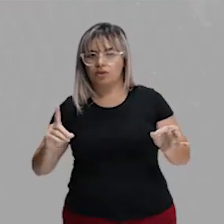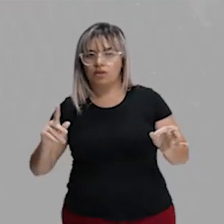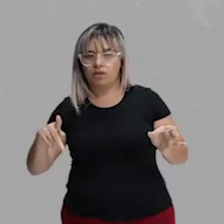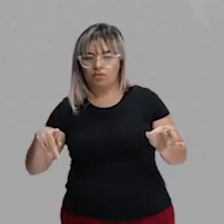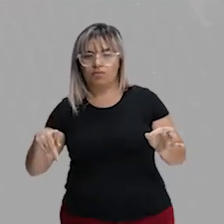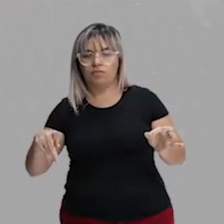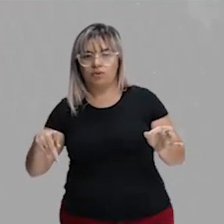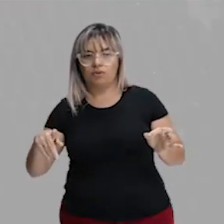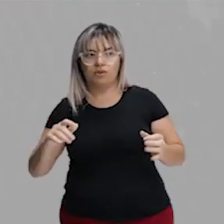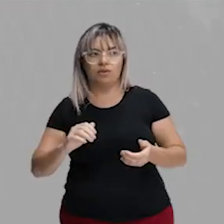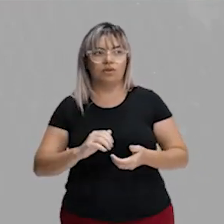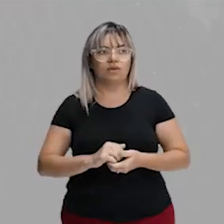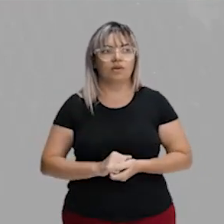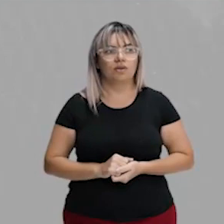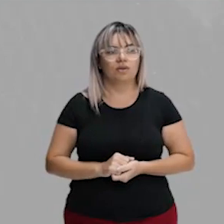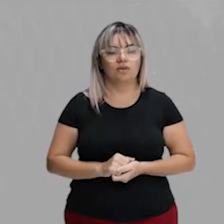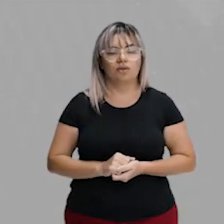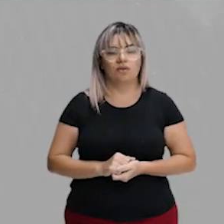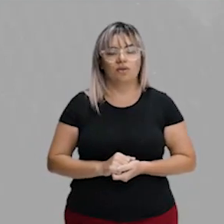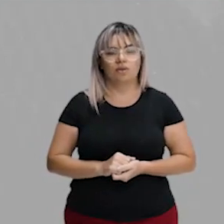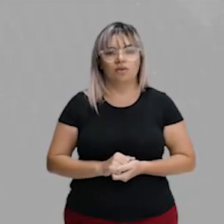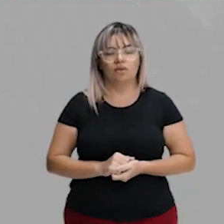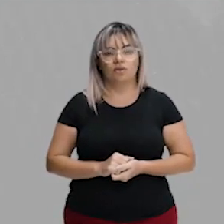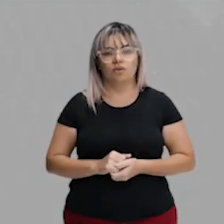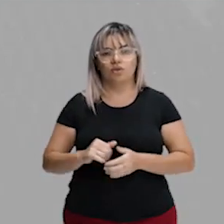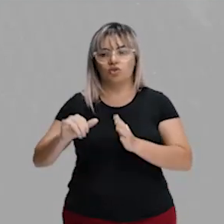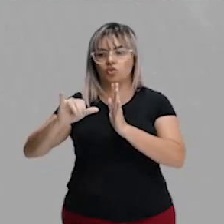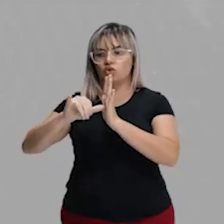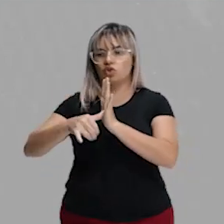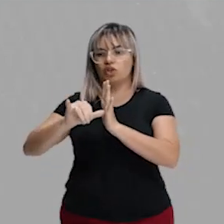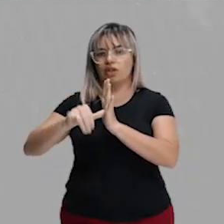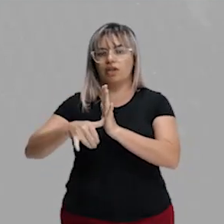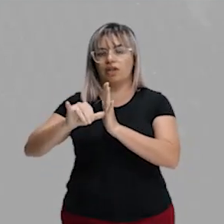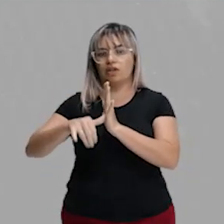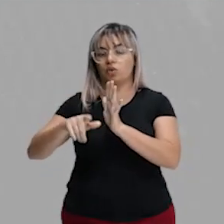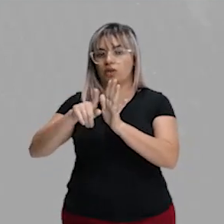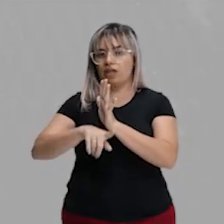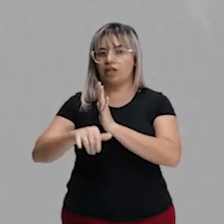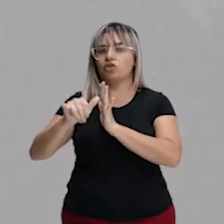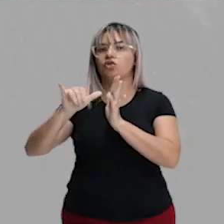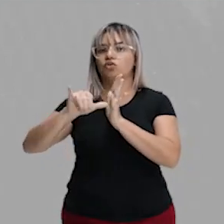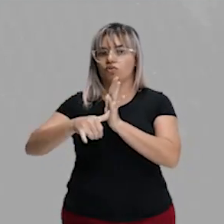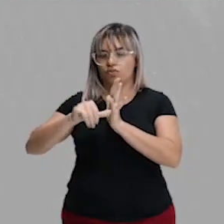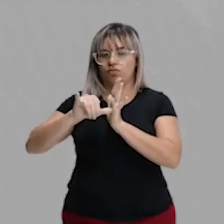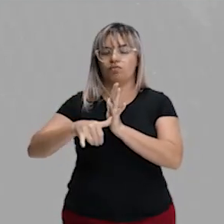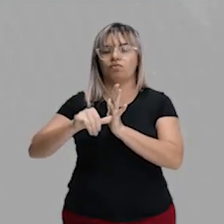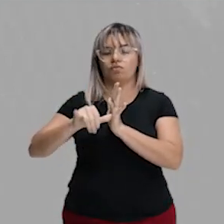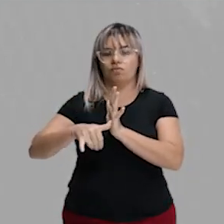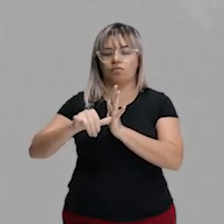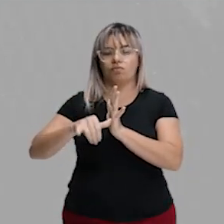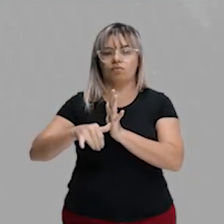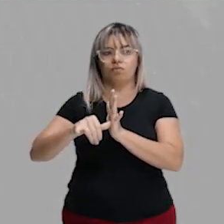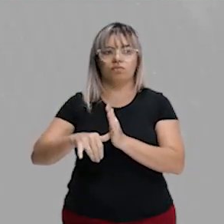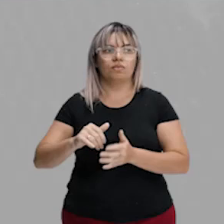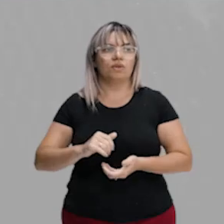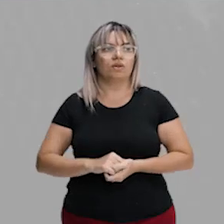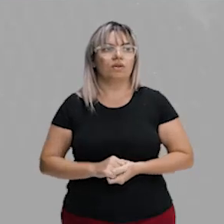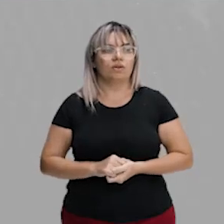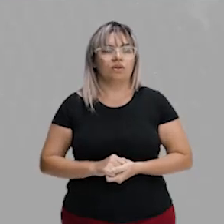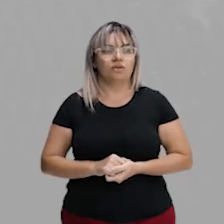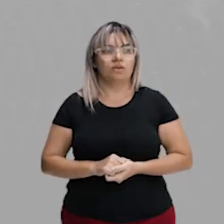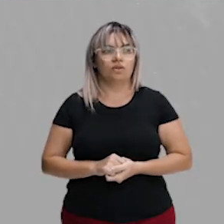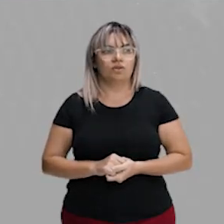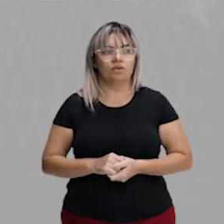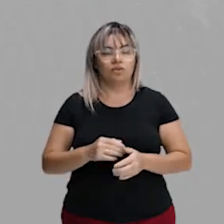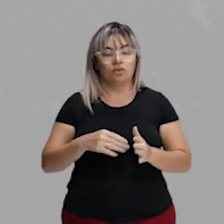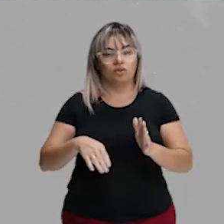ponto negativo, trata-se de um gerador, tá ok? Trata-se de um gerador. Quando